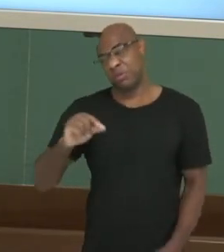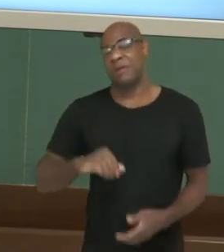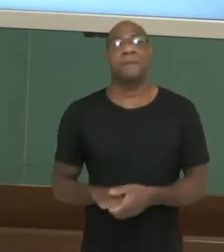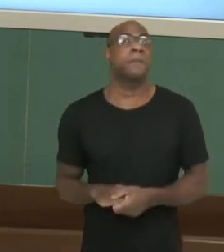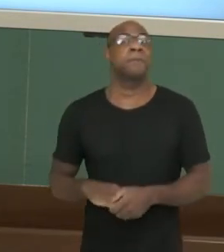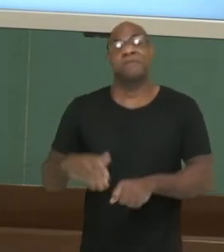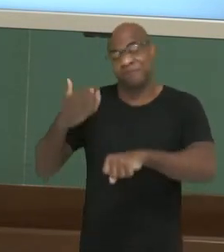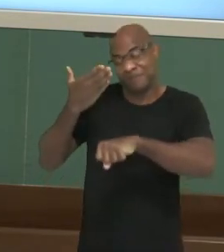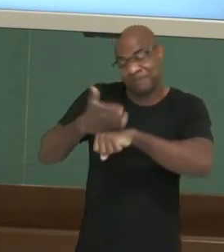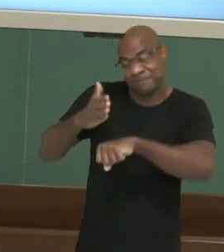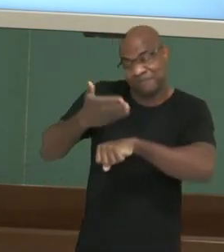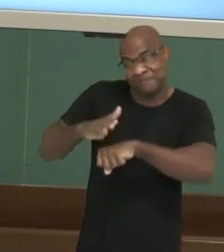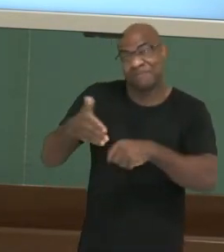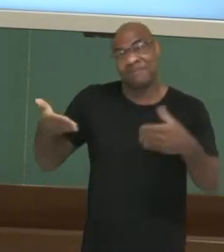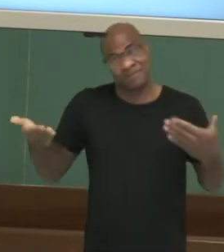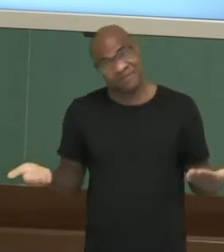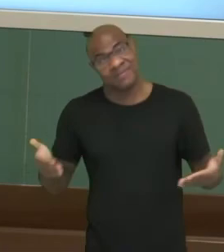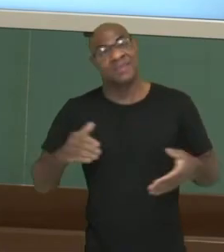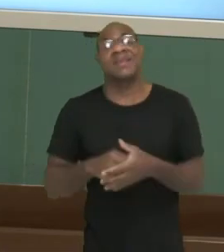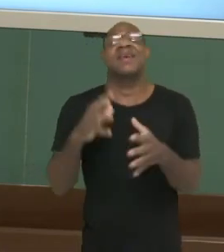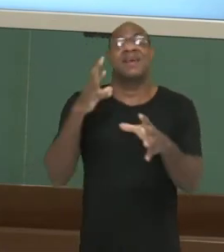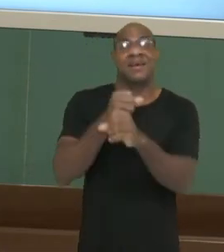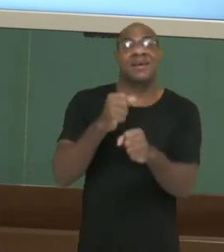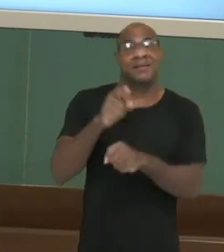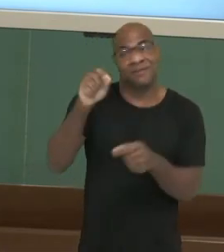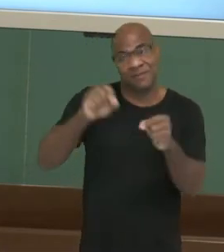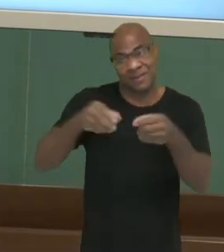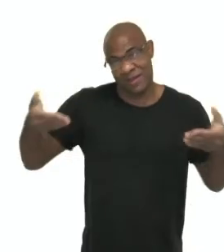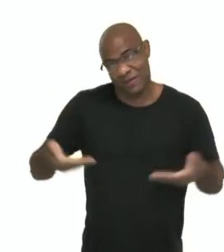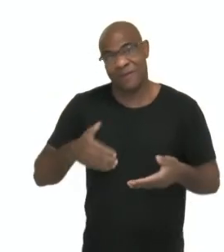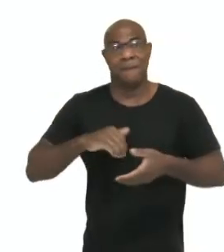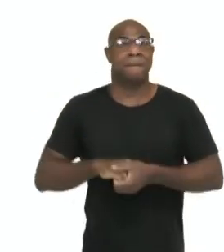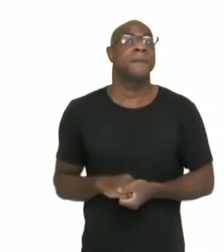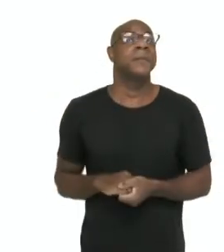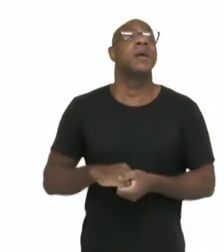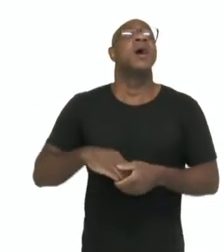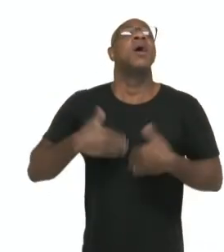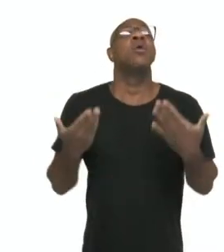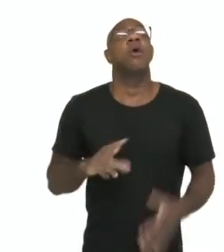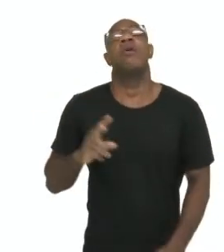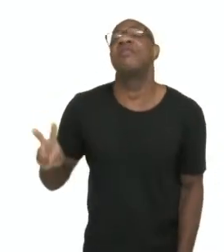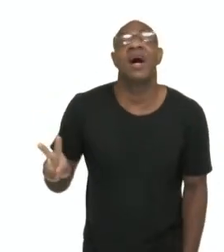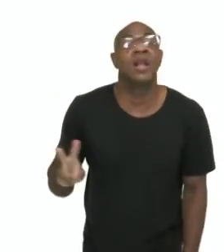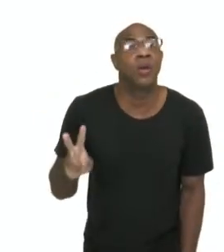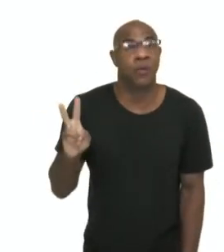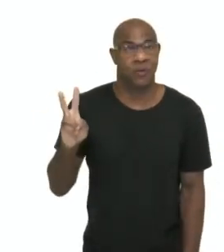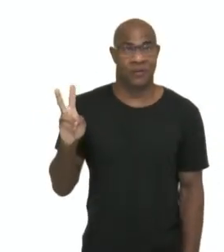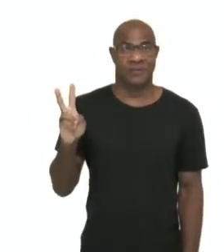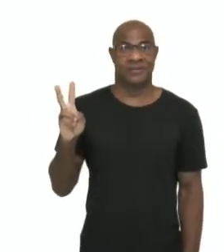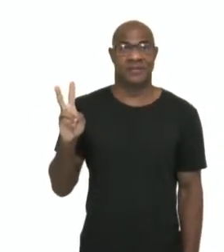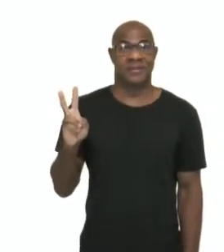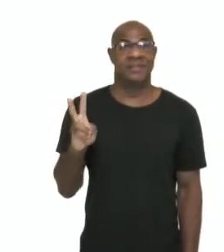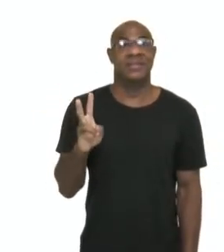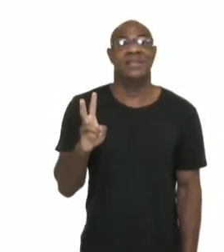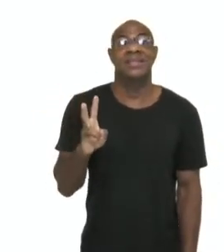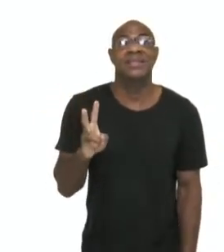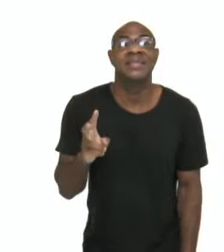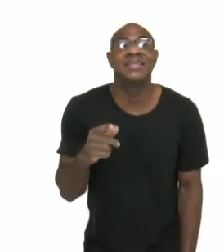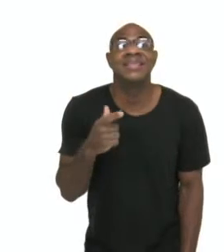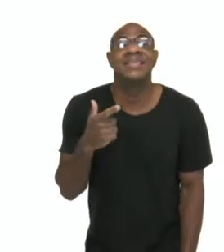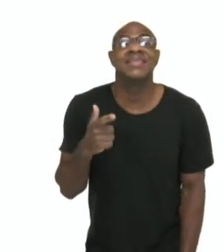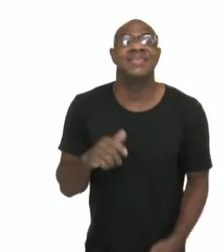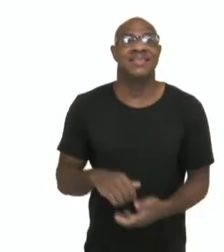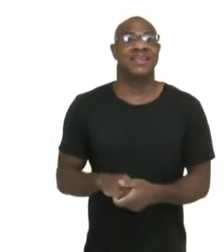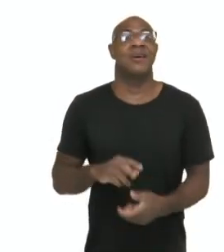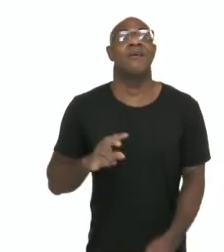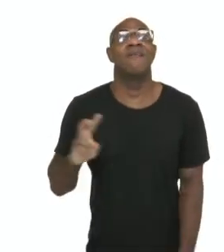Baseado nisso, eu tenho uma continha para você agora. Qual é o valor sem juros? Então, ele está perguntando a mesma coisa que a